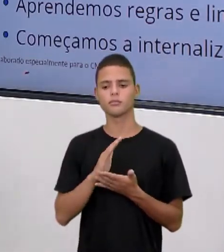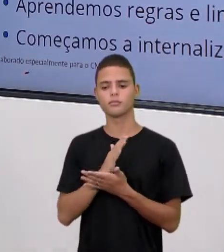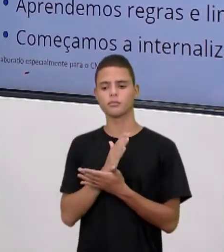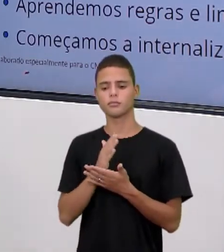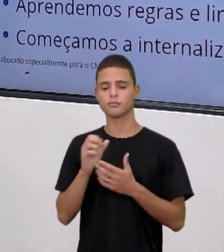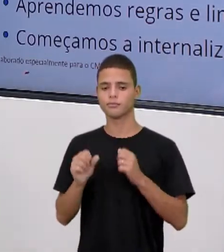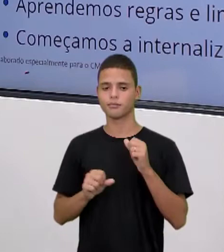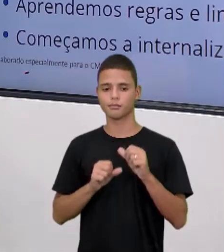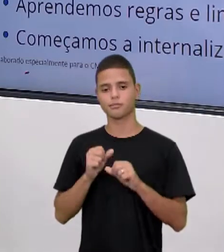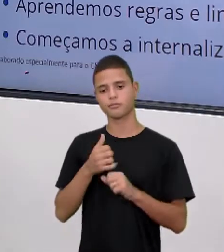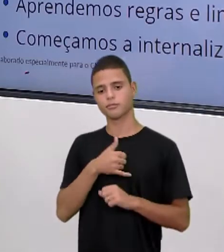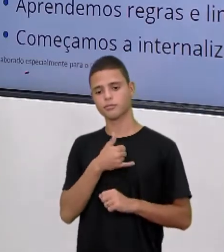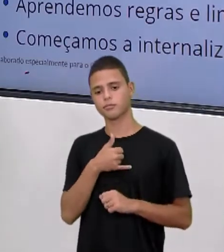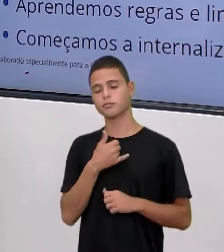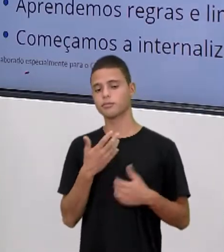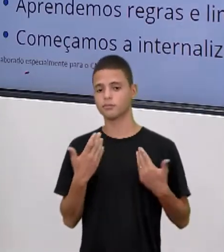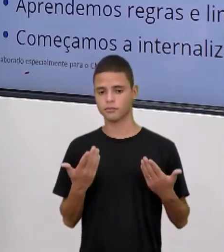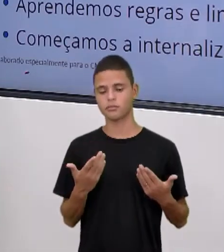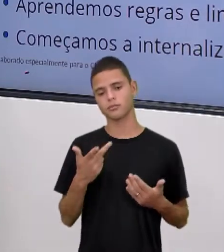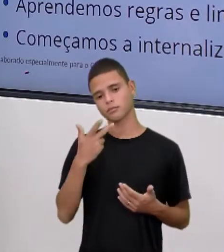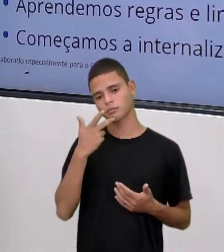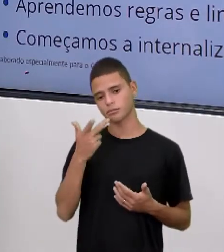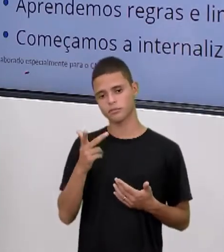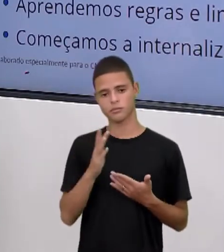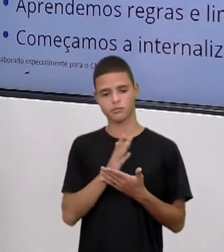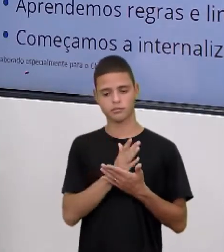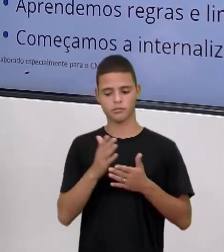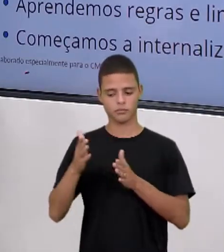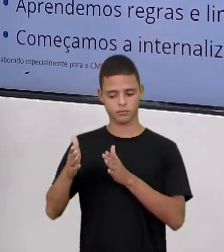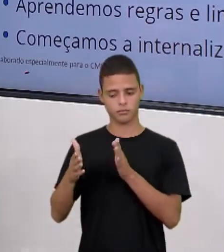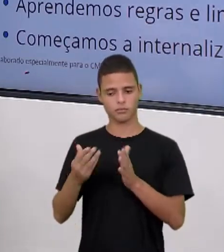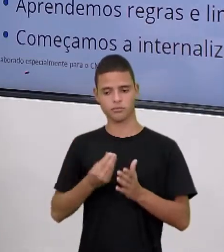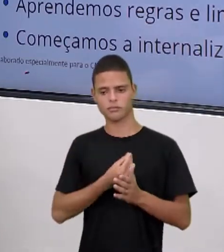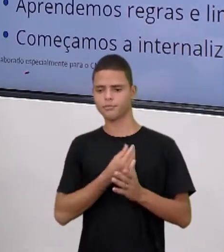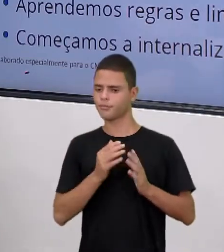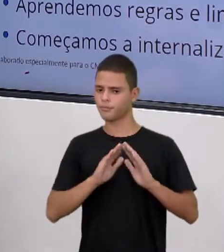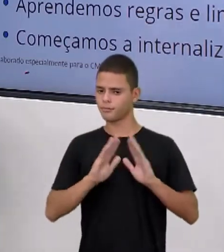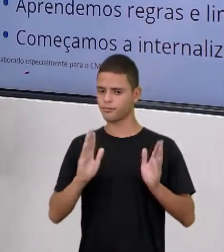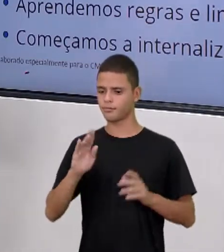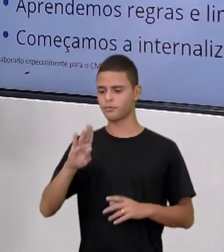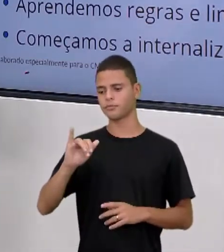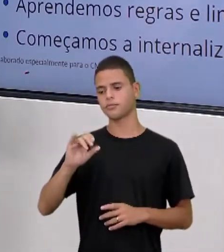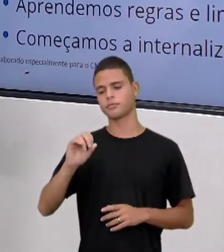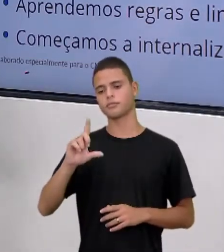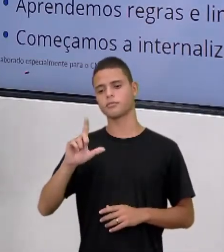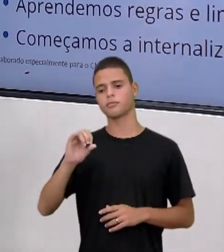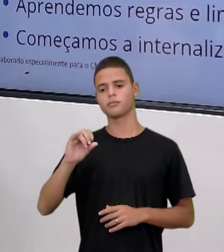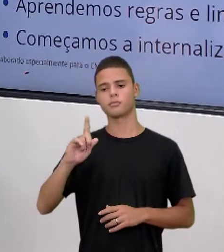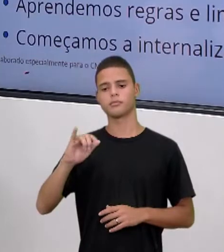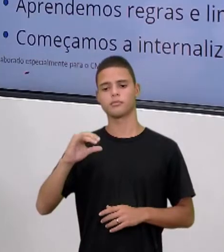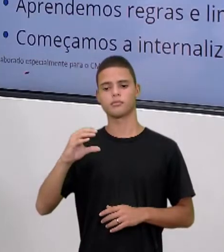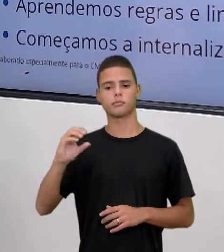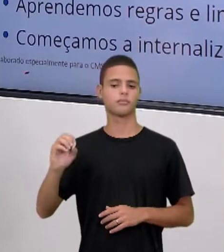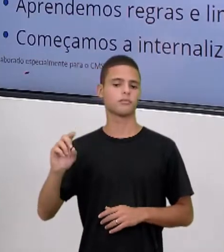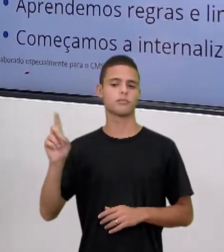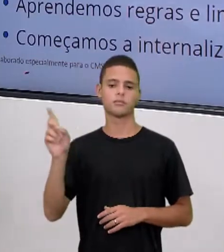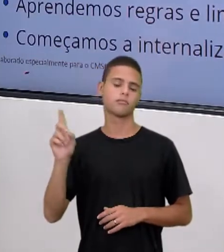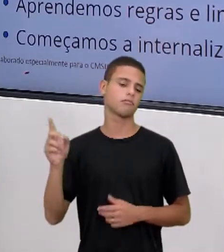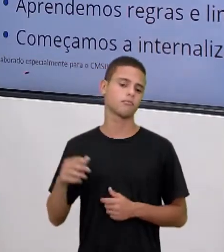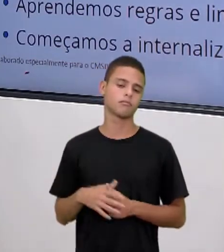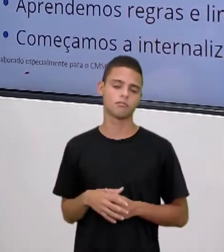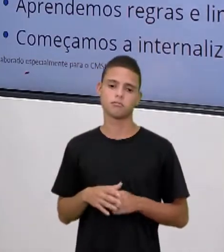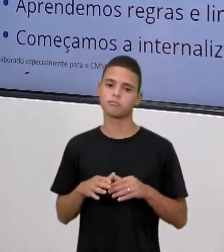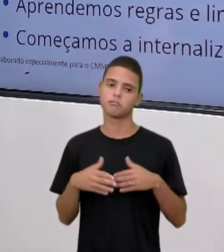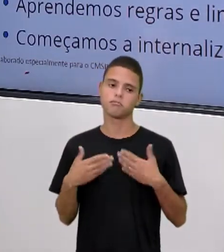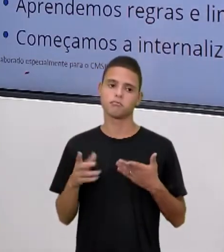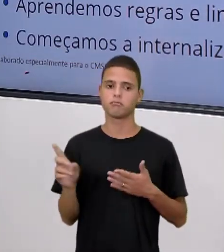na idade. Então, quando a gente está falando sobre fases da vida, a gente não está falando só de biológico, a gente não está falando só sobre legislação e nem